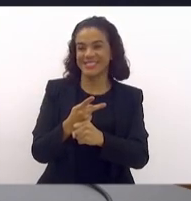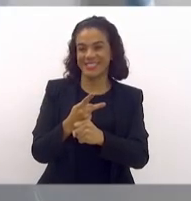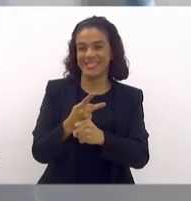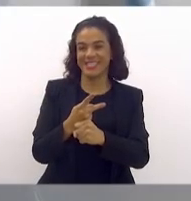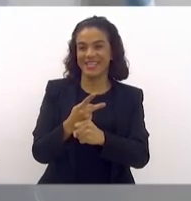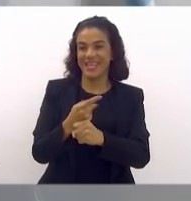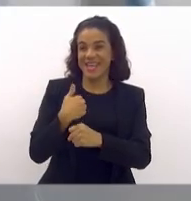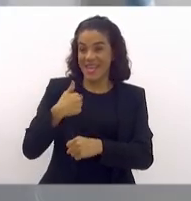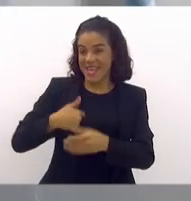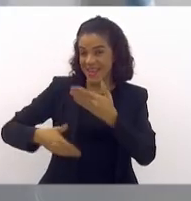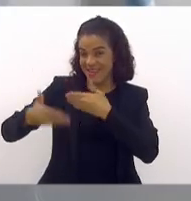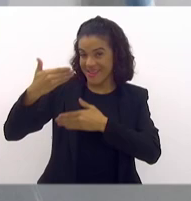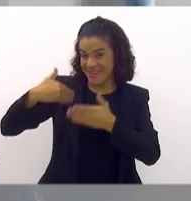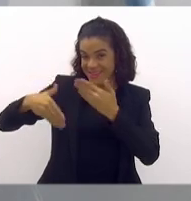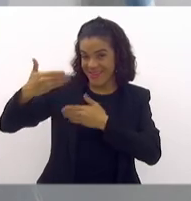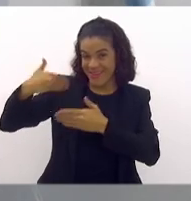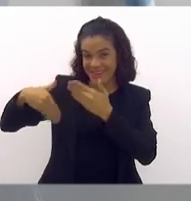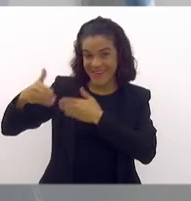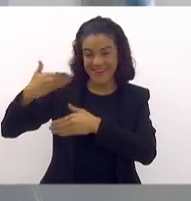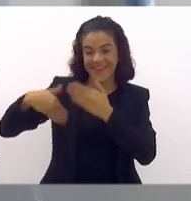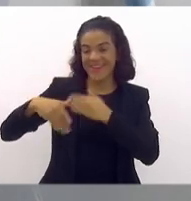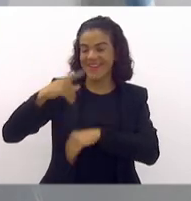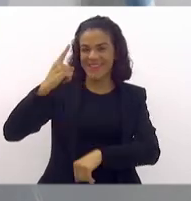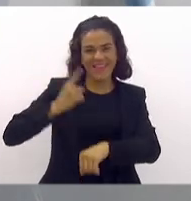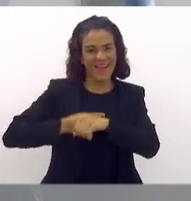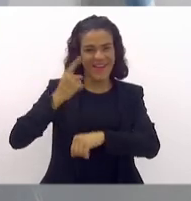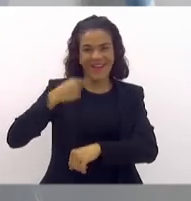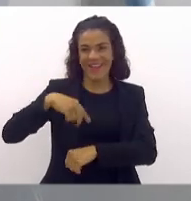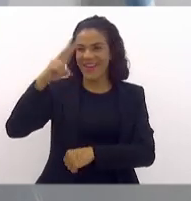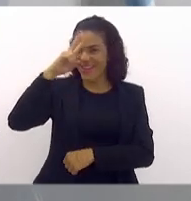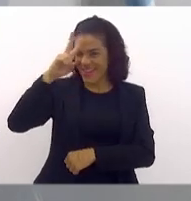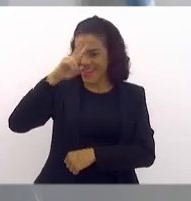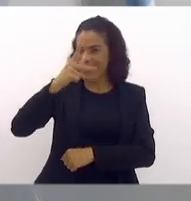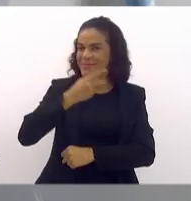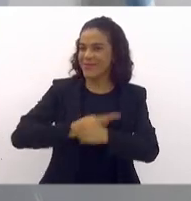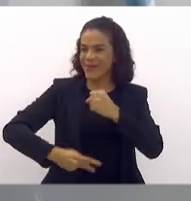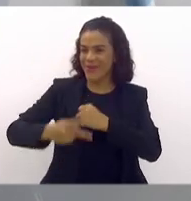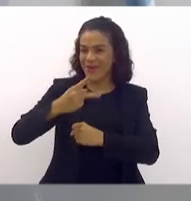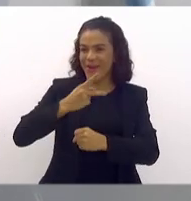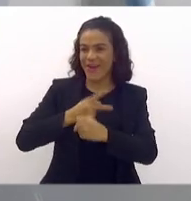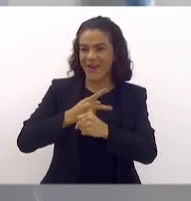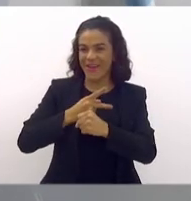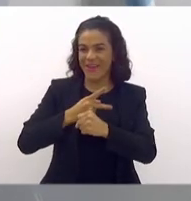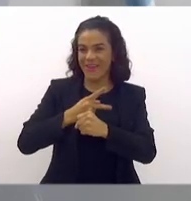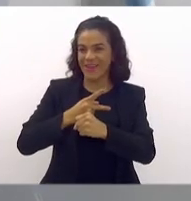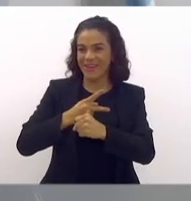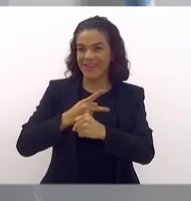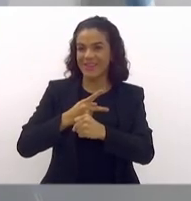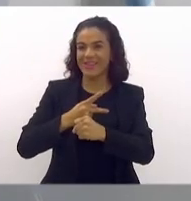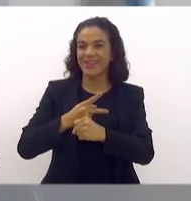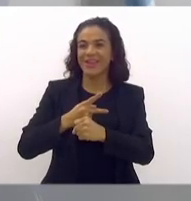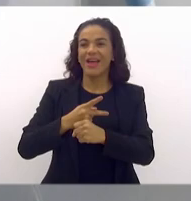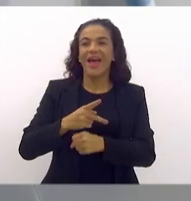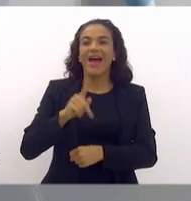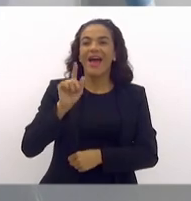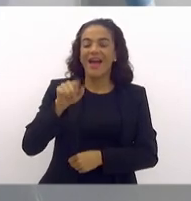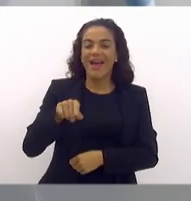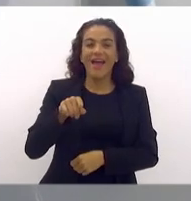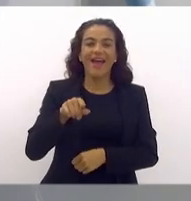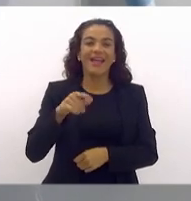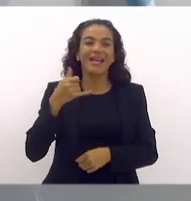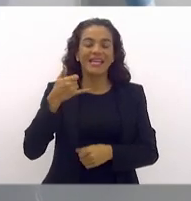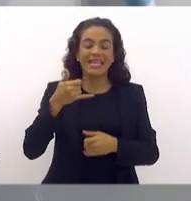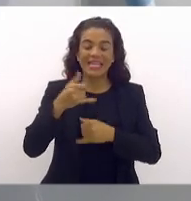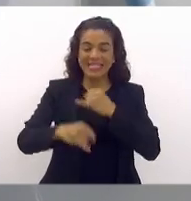que venho de outras eras, né, Eu curto o imediatamente eu me outro ali. lembro do sinal discado, né? É algo